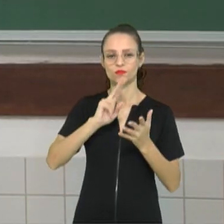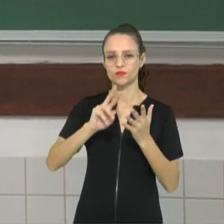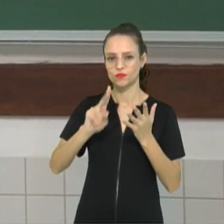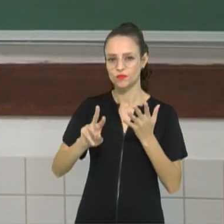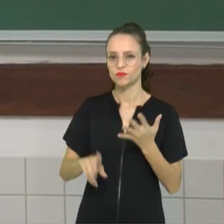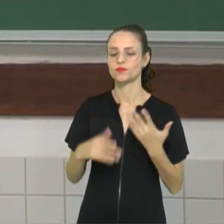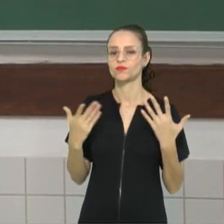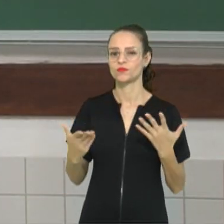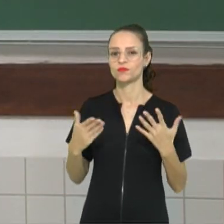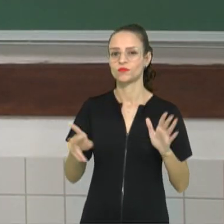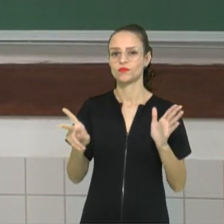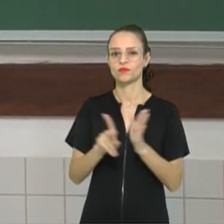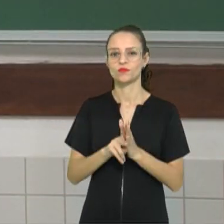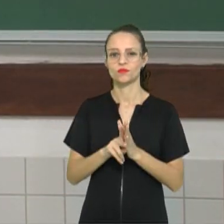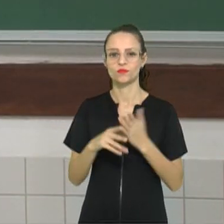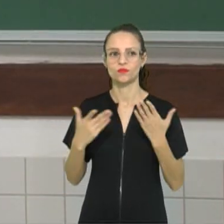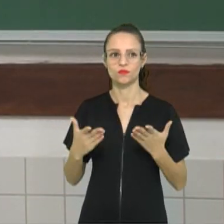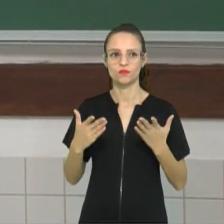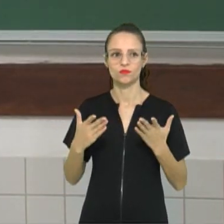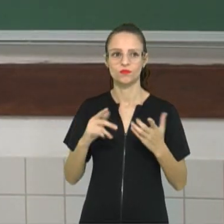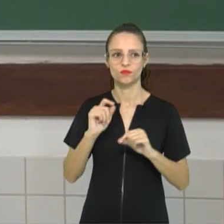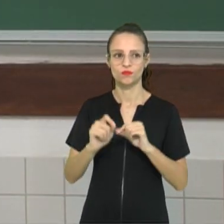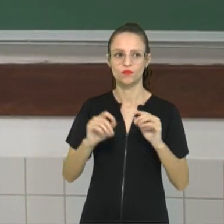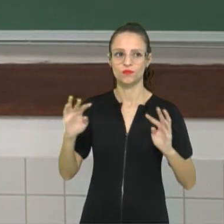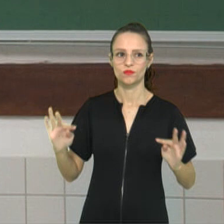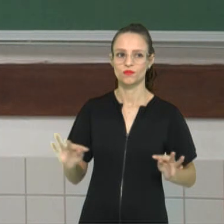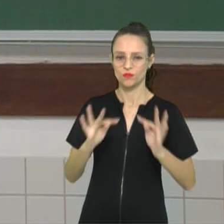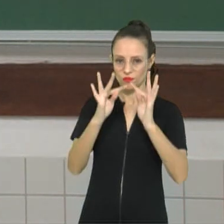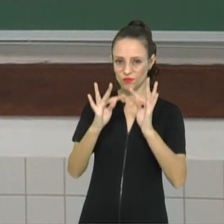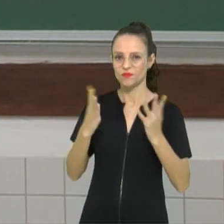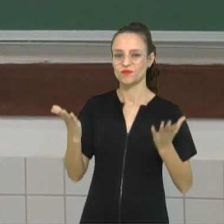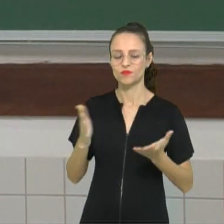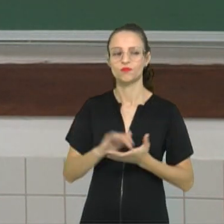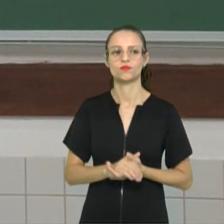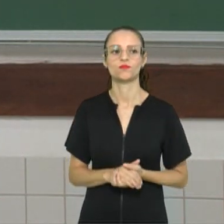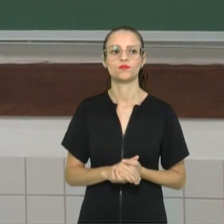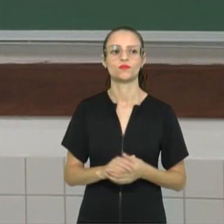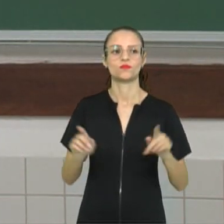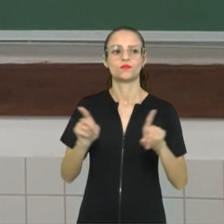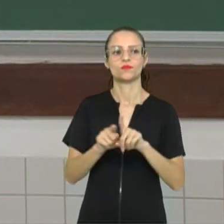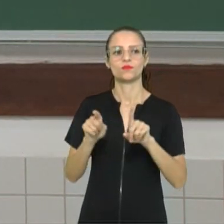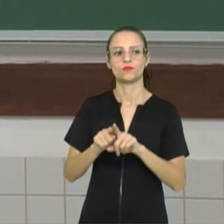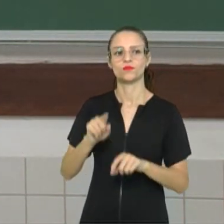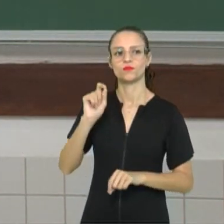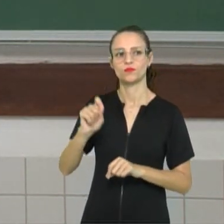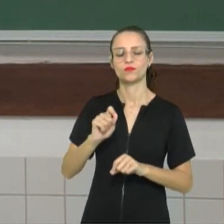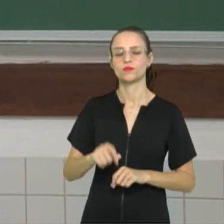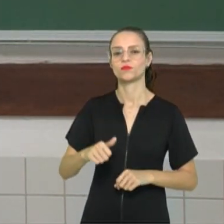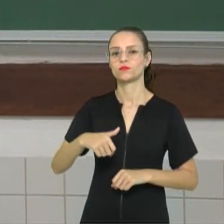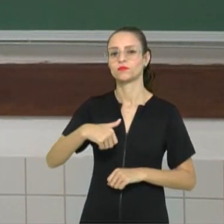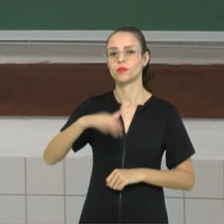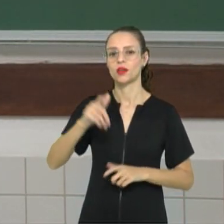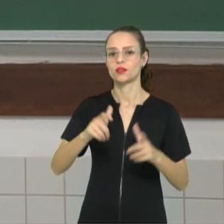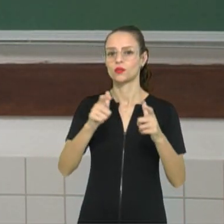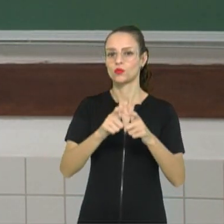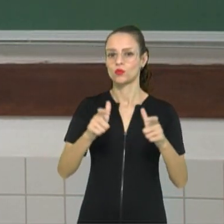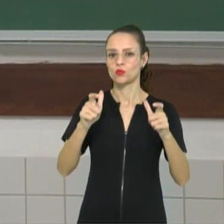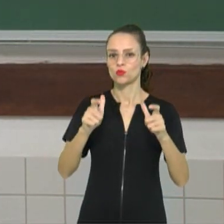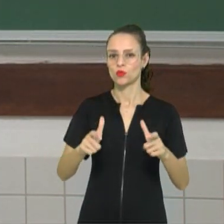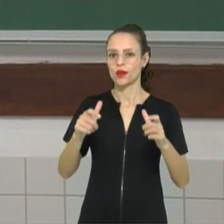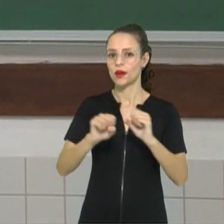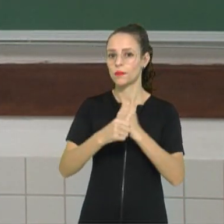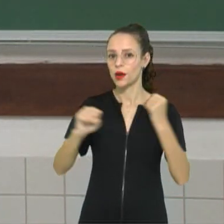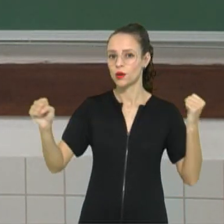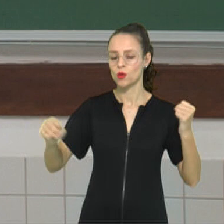principais templos da modalidade que existem no mundo, né? Então, e também a maior academia de lutas marciais que existe no